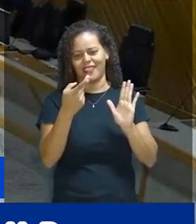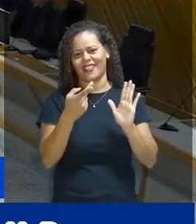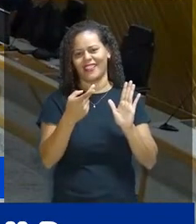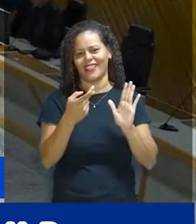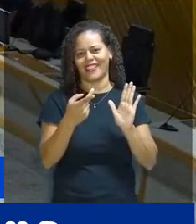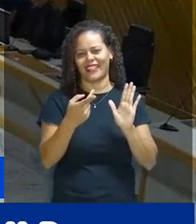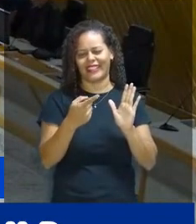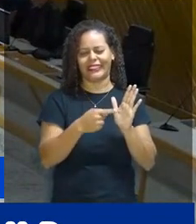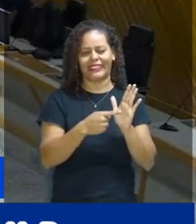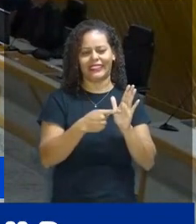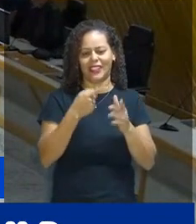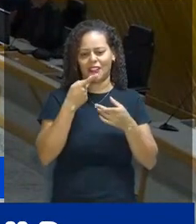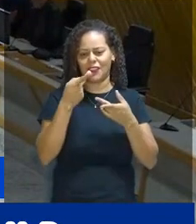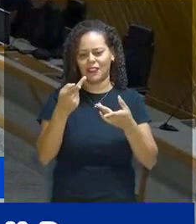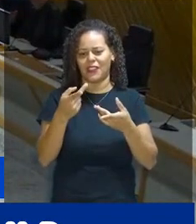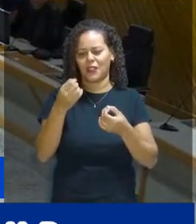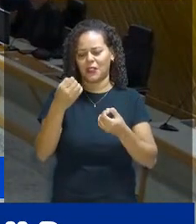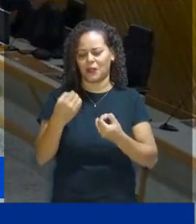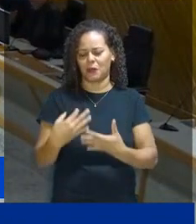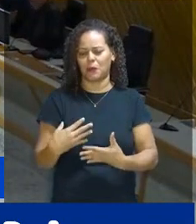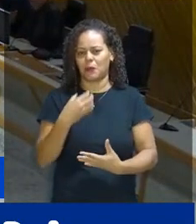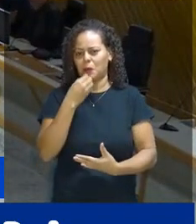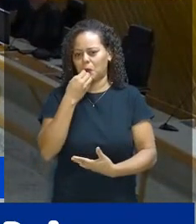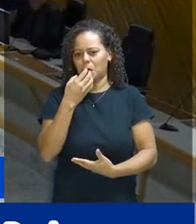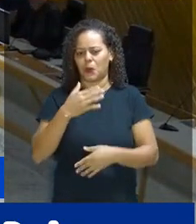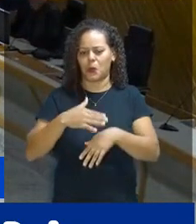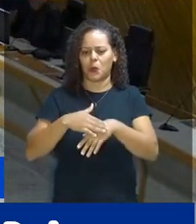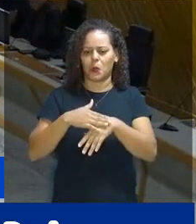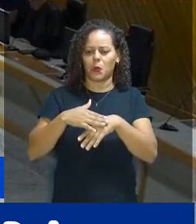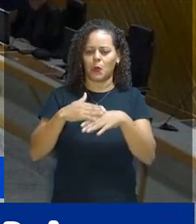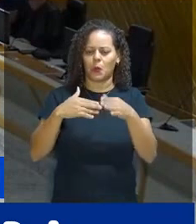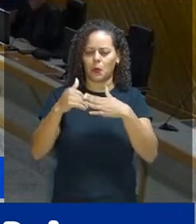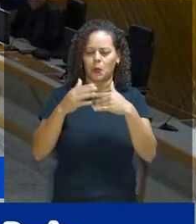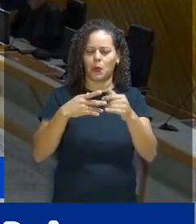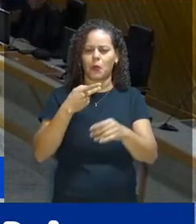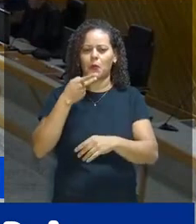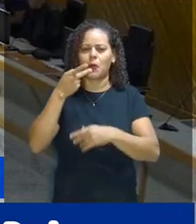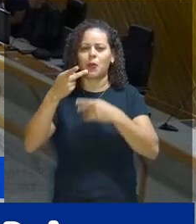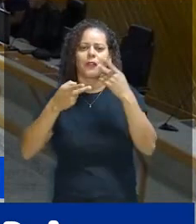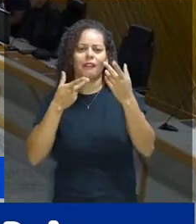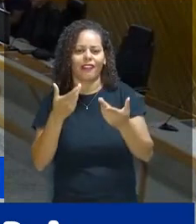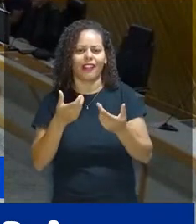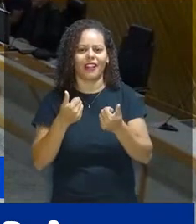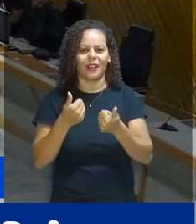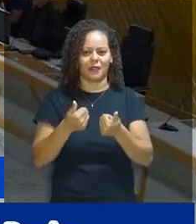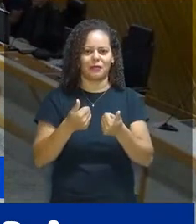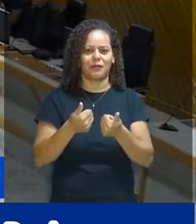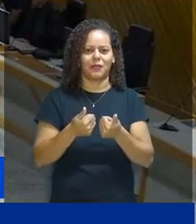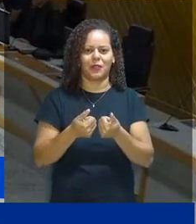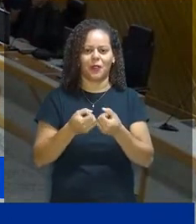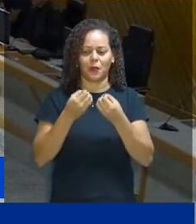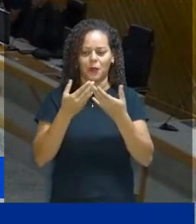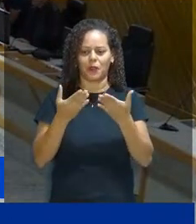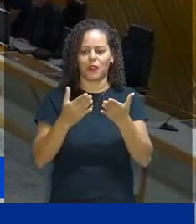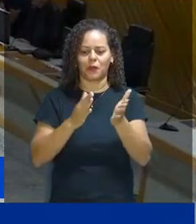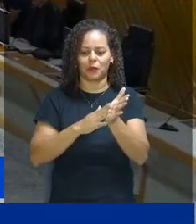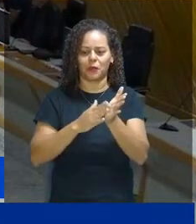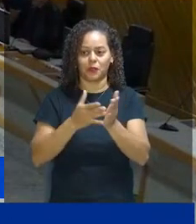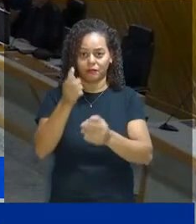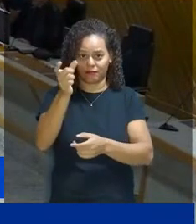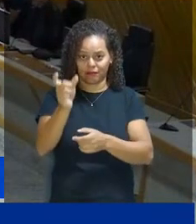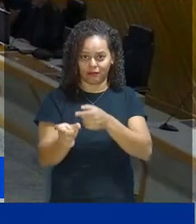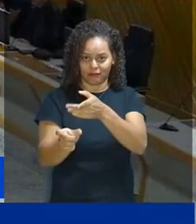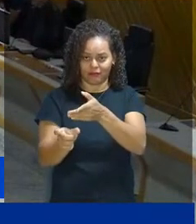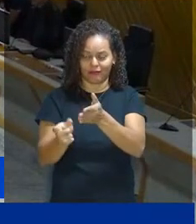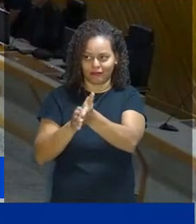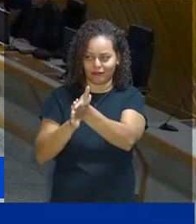aquele mestre pela UNB, Universidade de Brasília, e eu concedo a palavra ao Paulo para dar as boas-vindas ao nosso